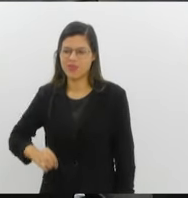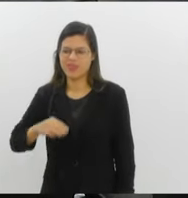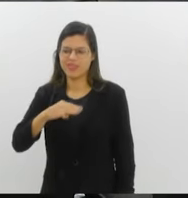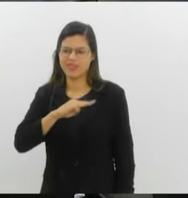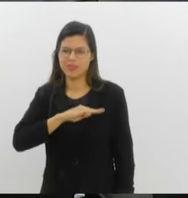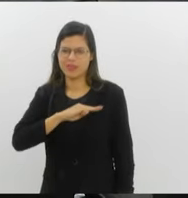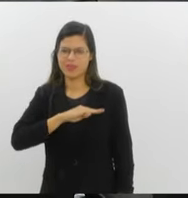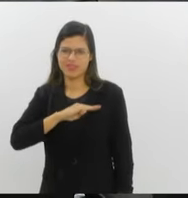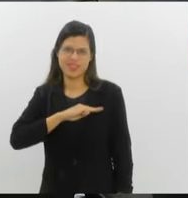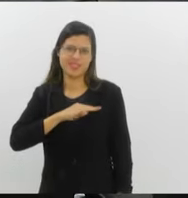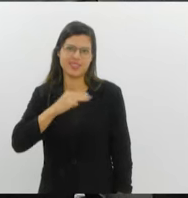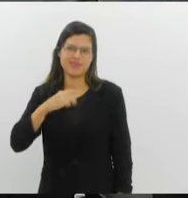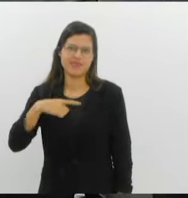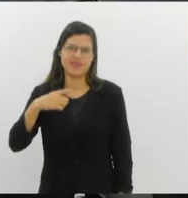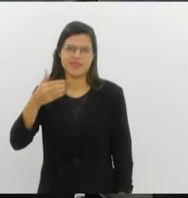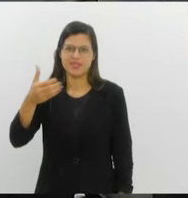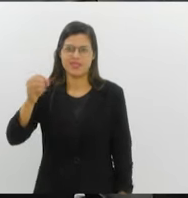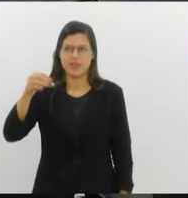minutos.